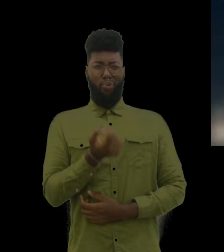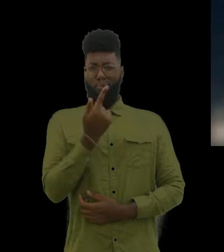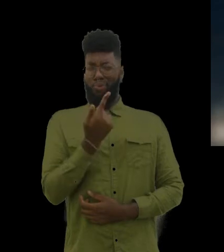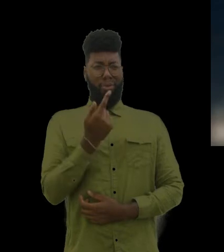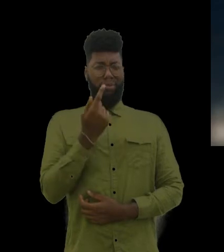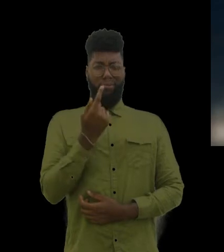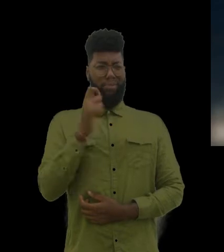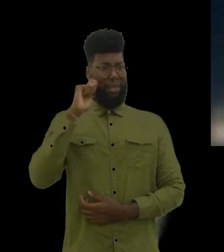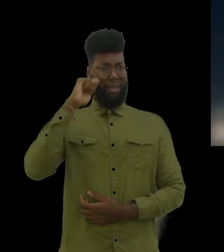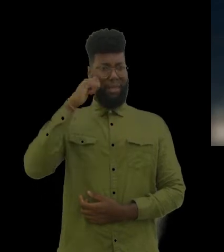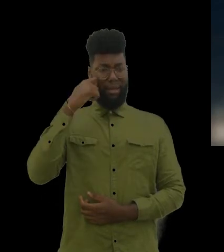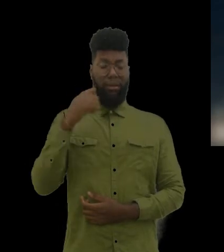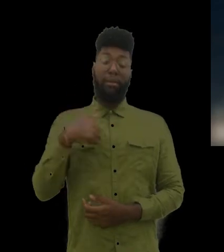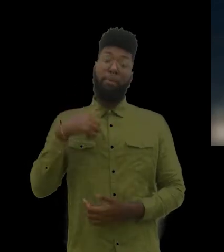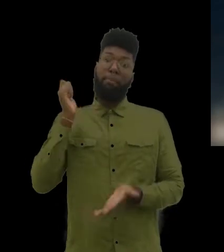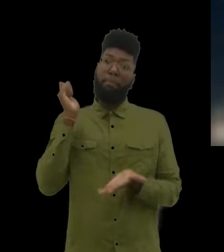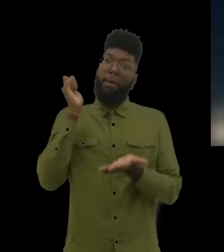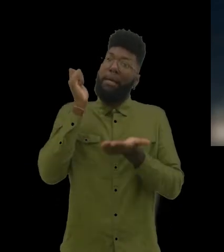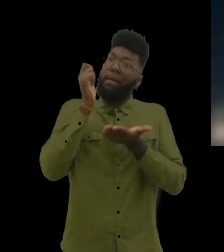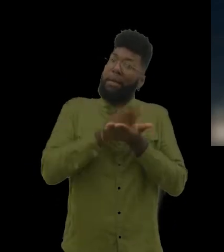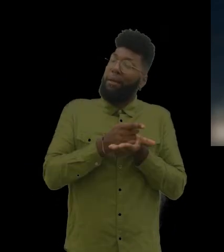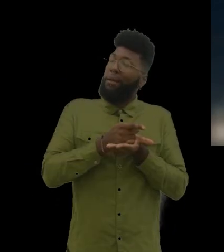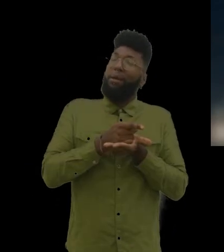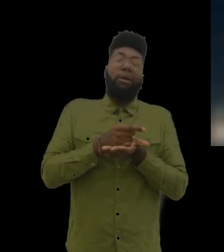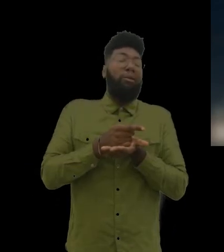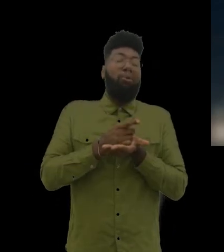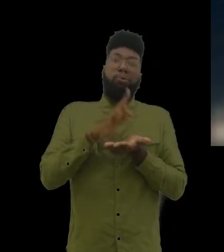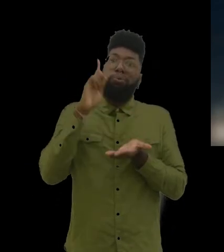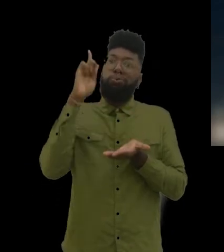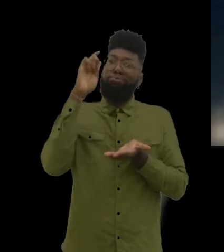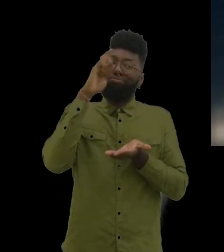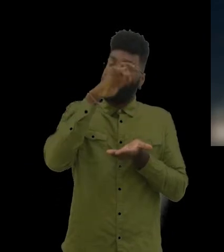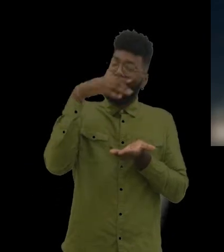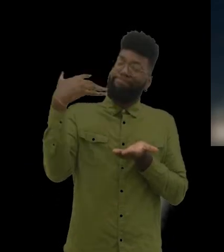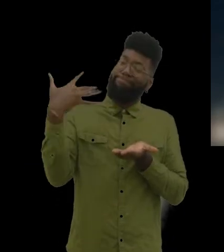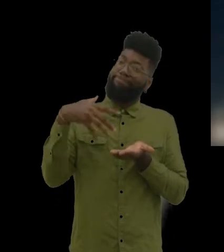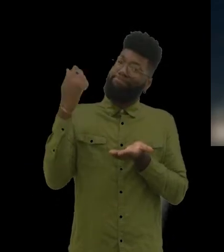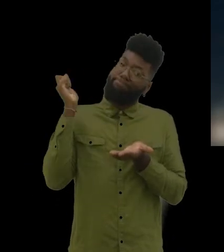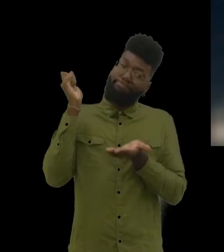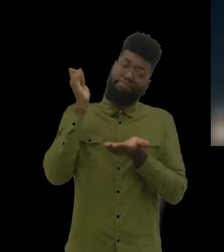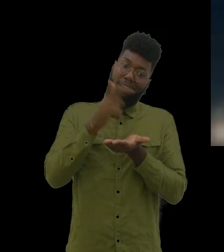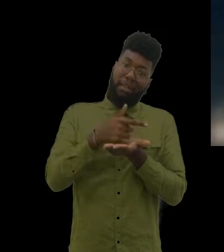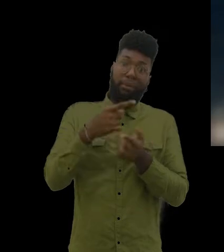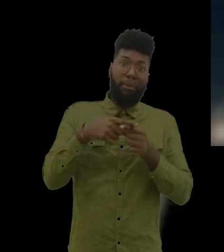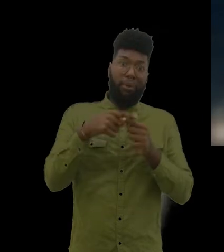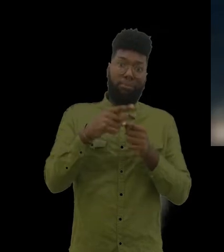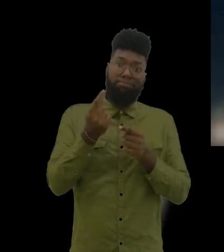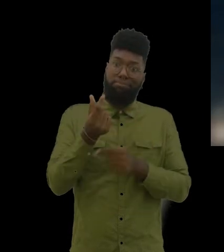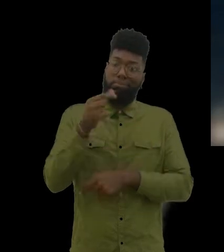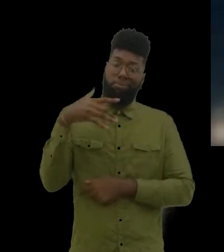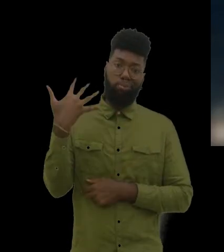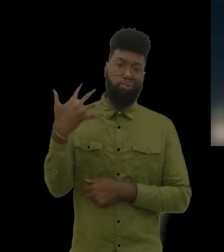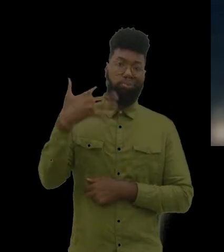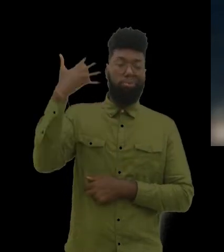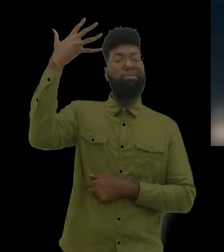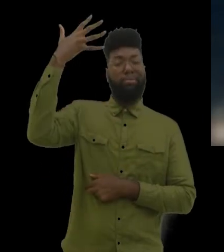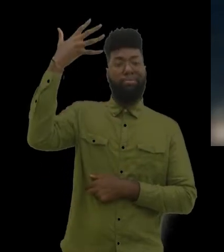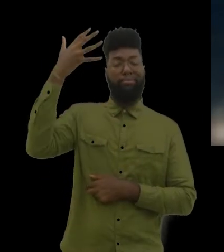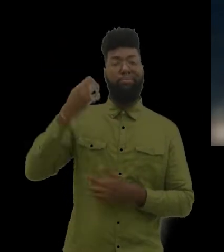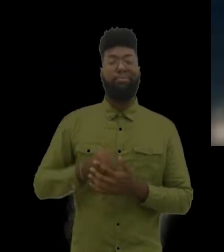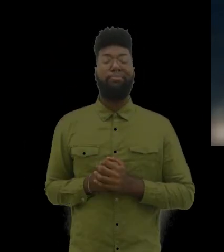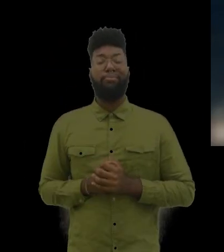muita dificuldade essa faculdade, né? Teria muito a falar sobre isso, mas, enfim, vamos passar por essa